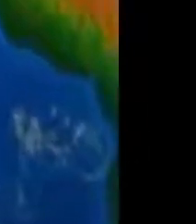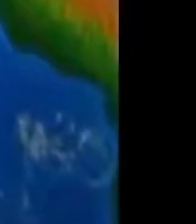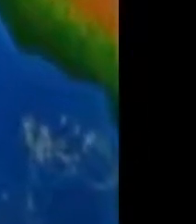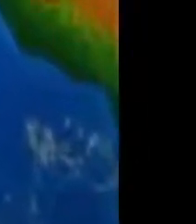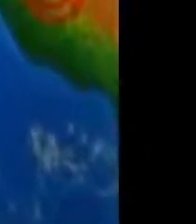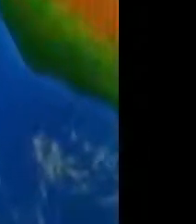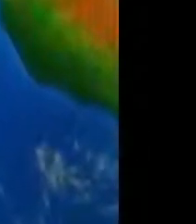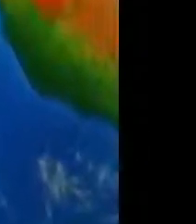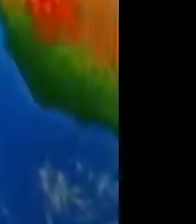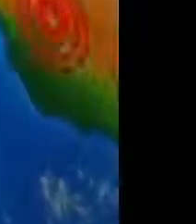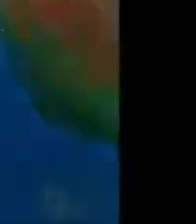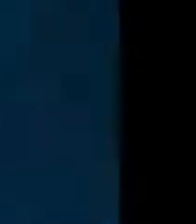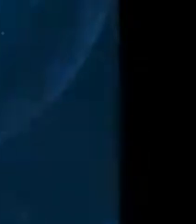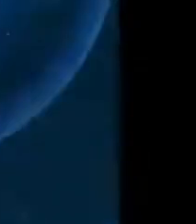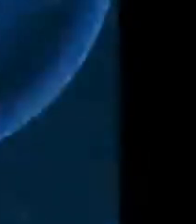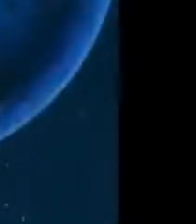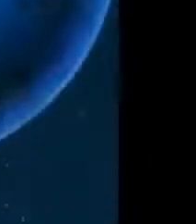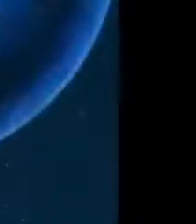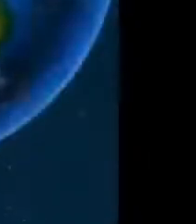Amém